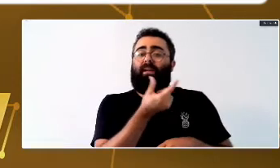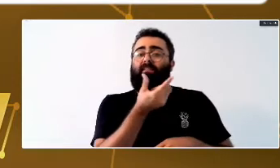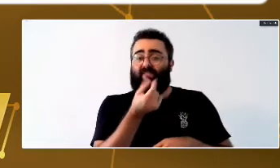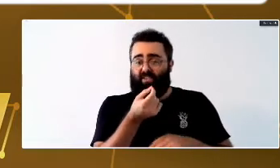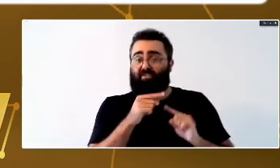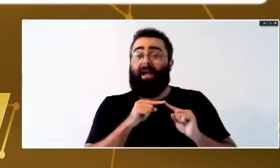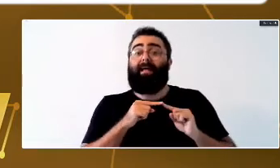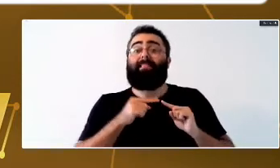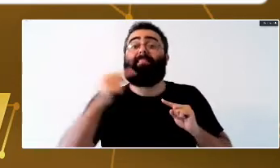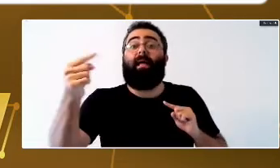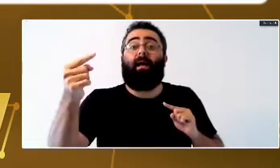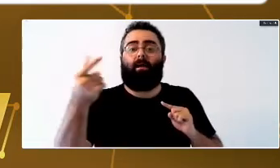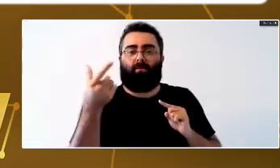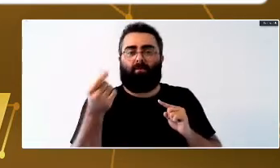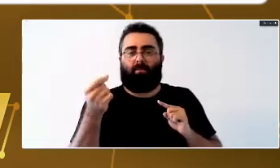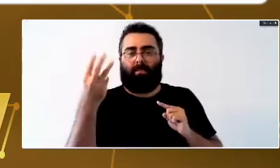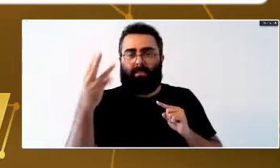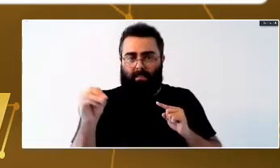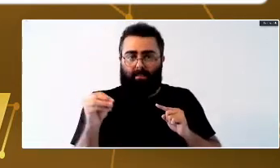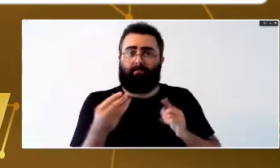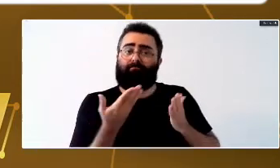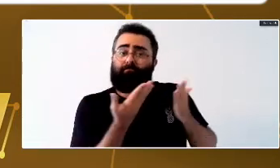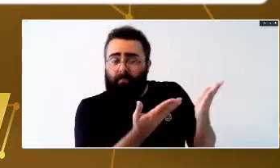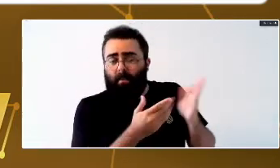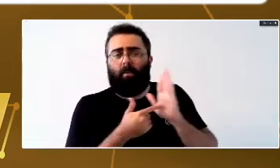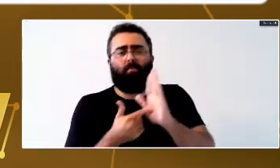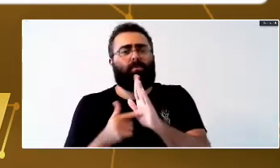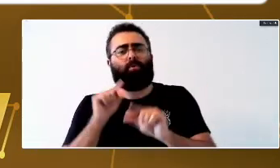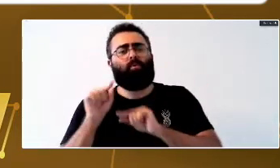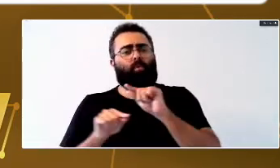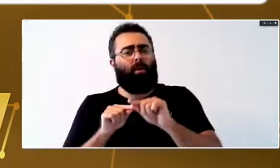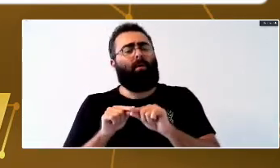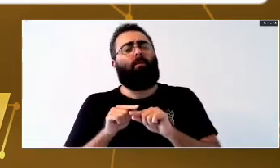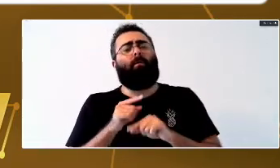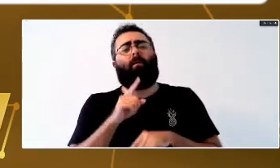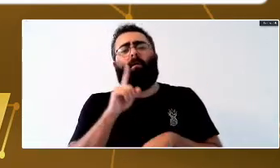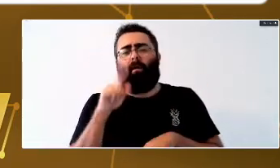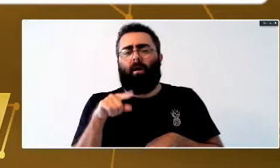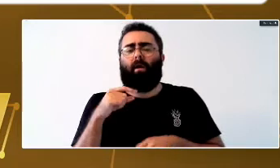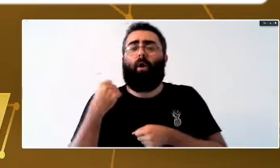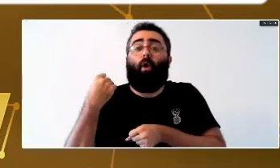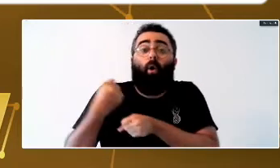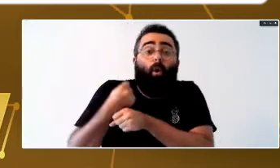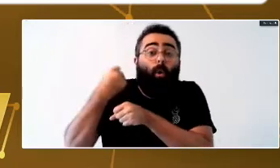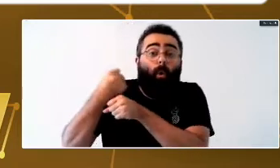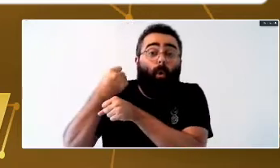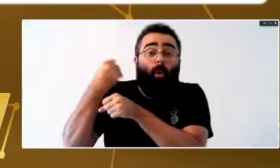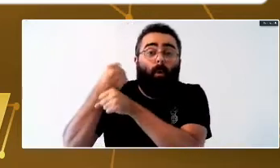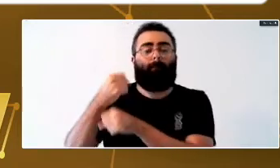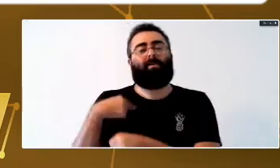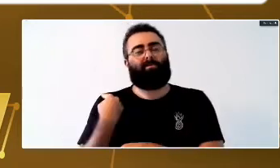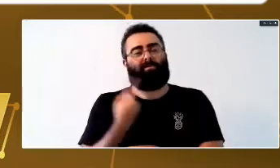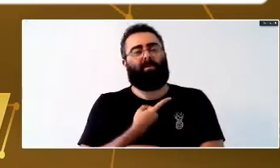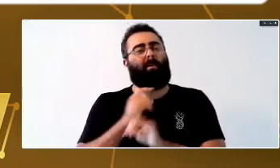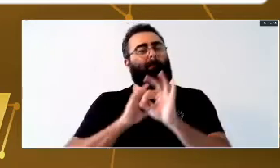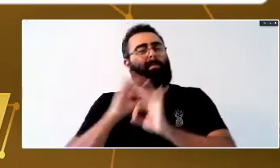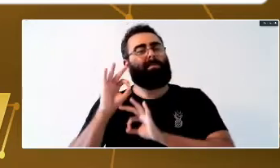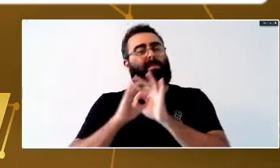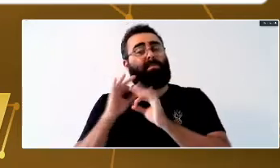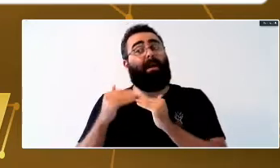2030. Aqui a gente está mostrando as obras que estariam planejadas para